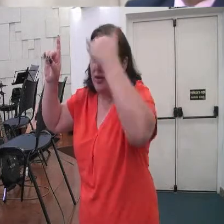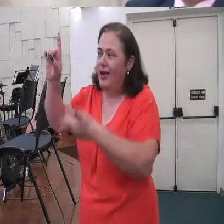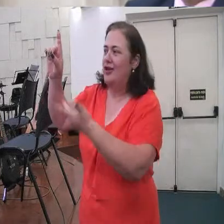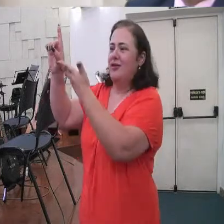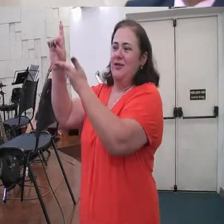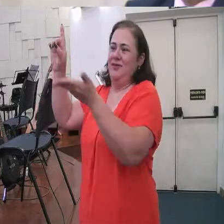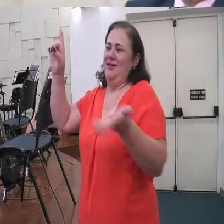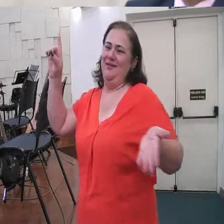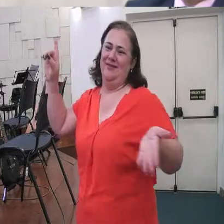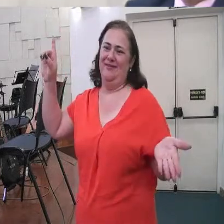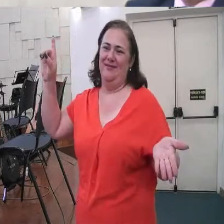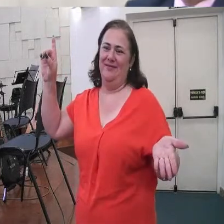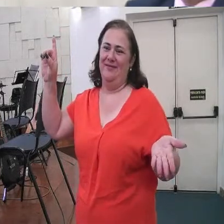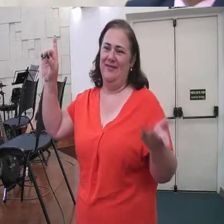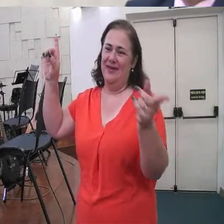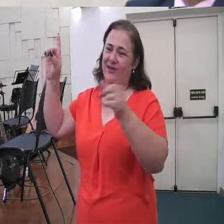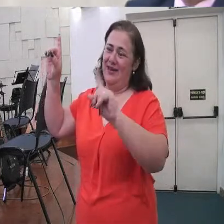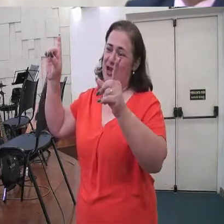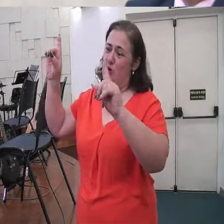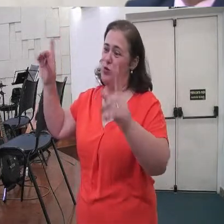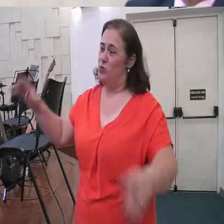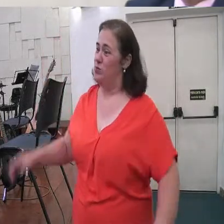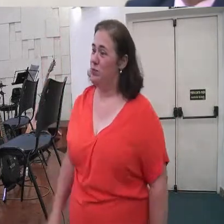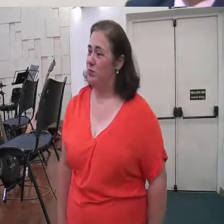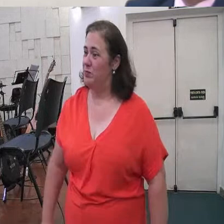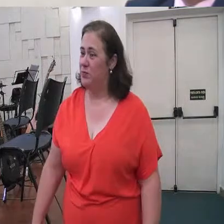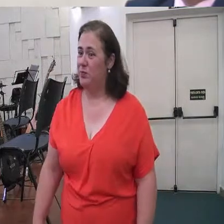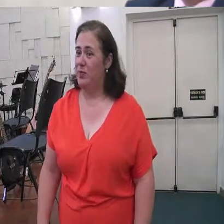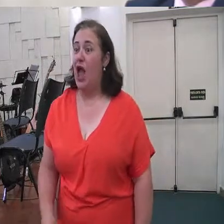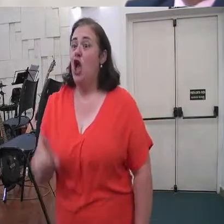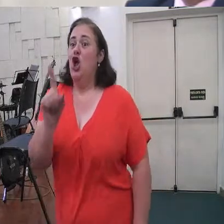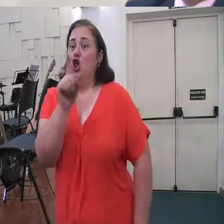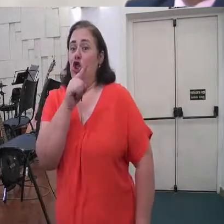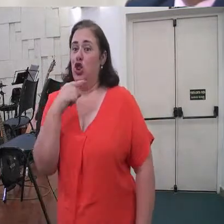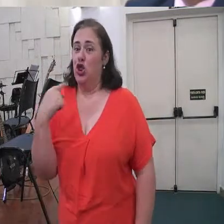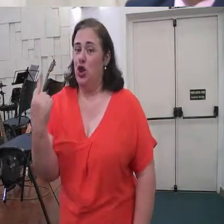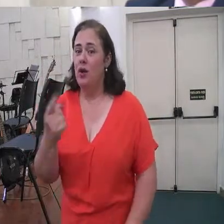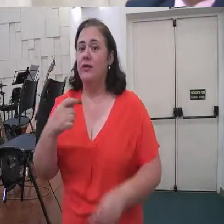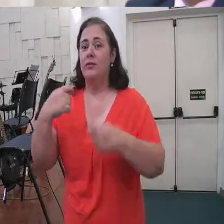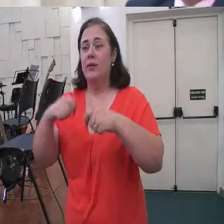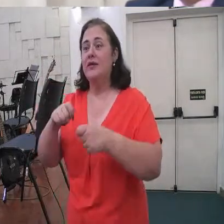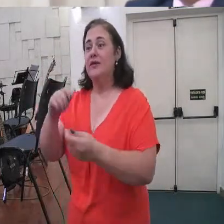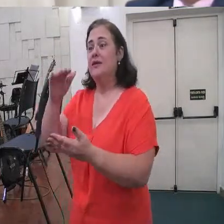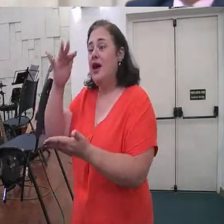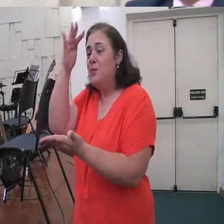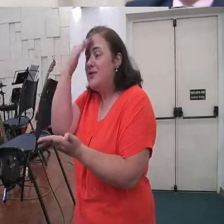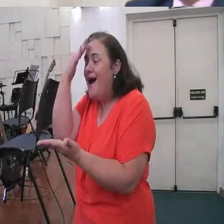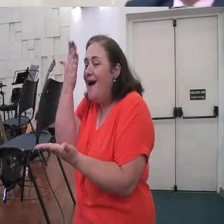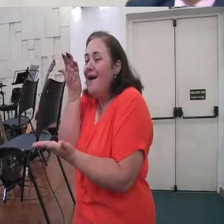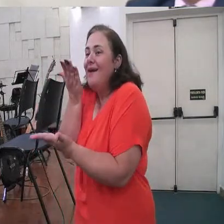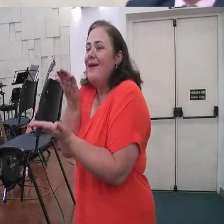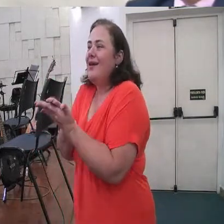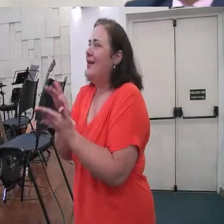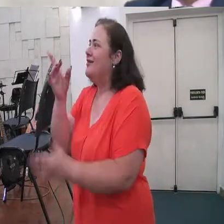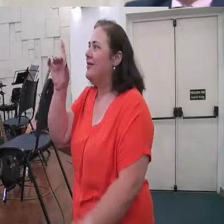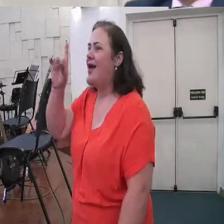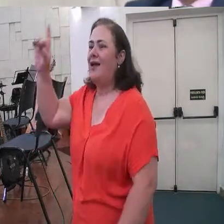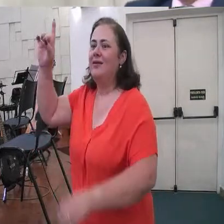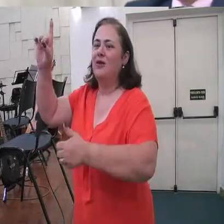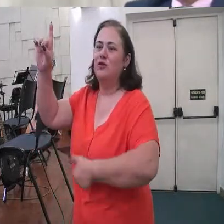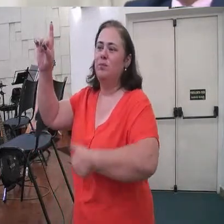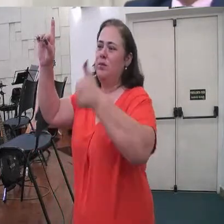dá, mas é Deus que nos dá primeiro. Aquilo que eu oferto, aquilo